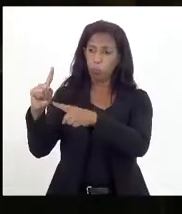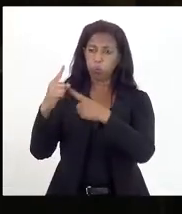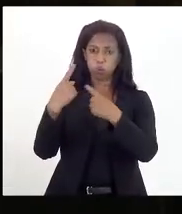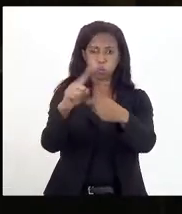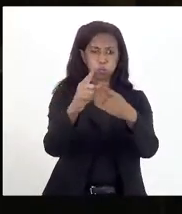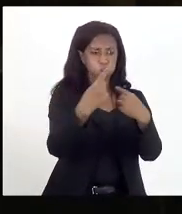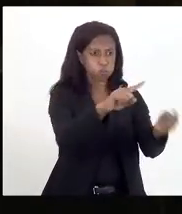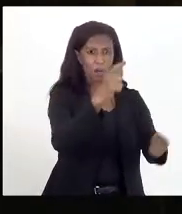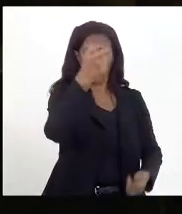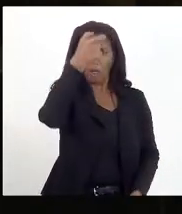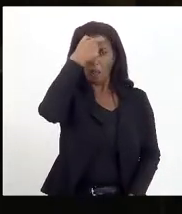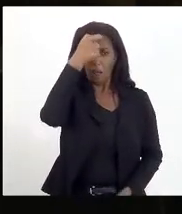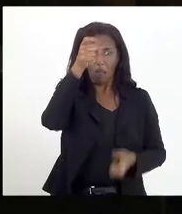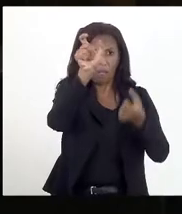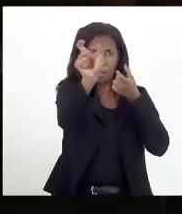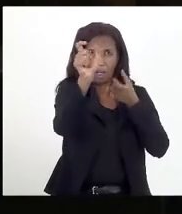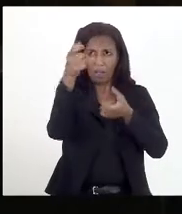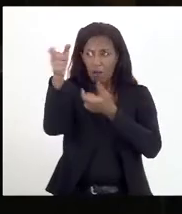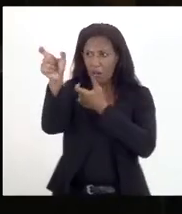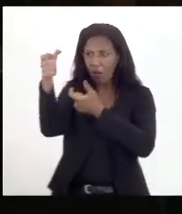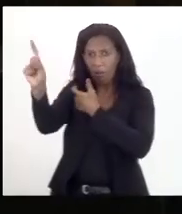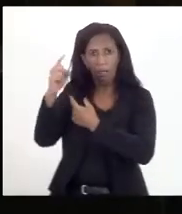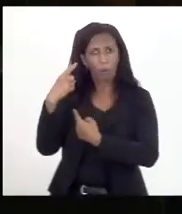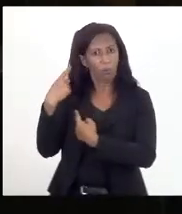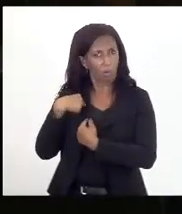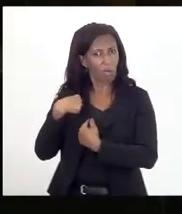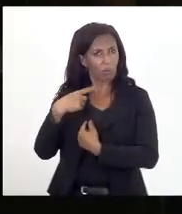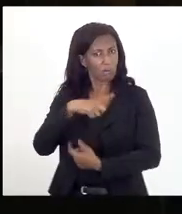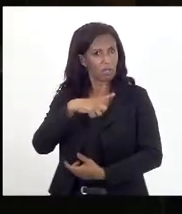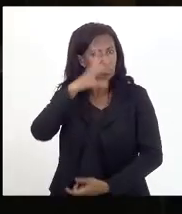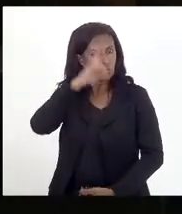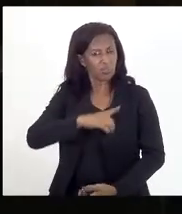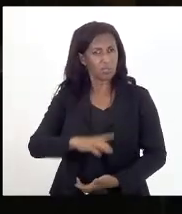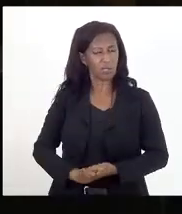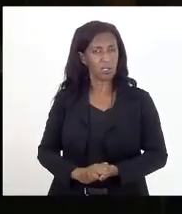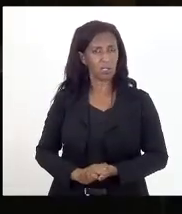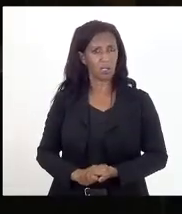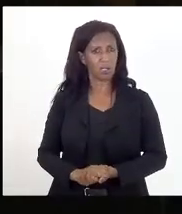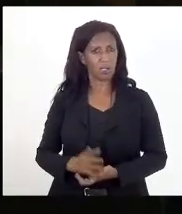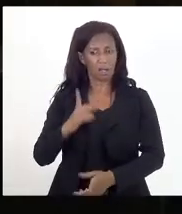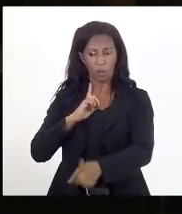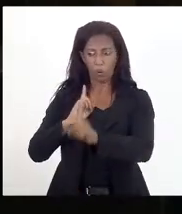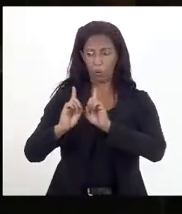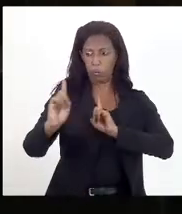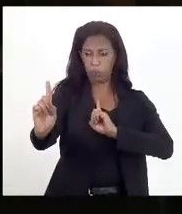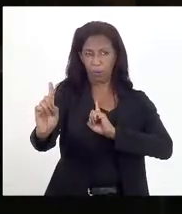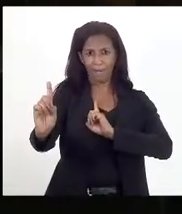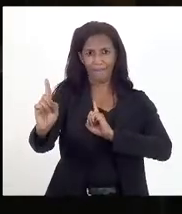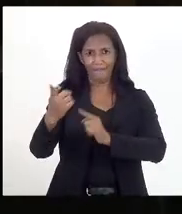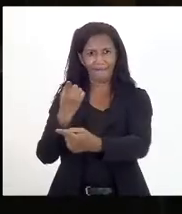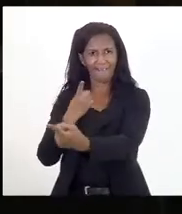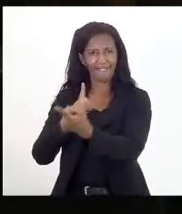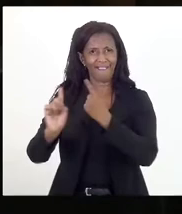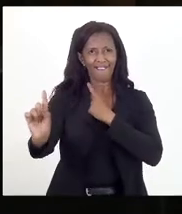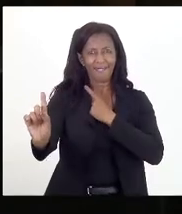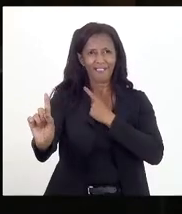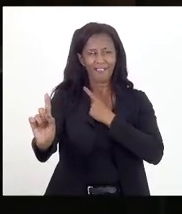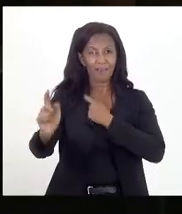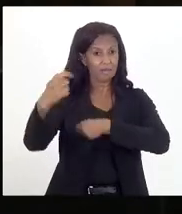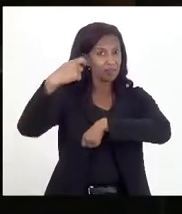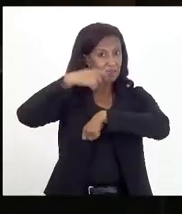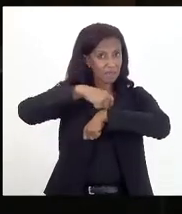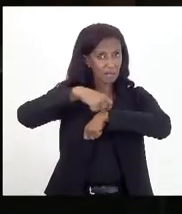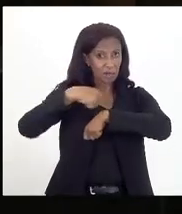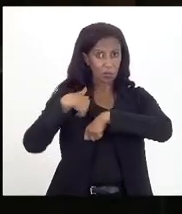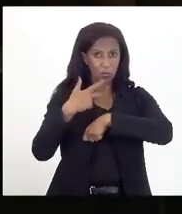as ideias eu tenho e é uma filha de Mão Dupla nesse momento que quando